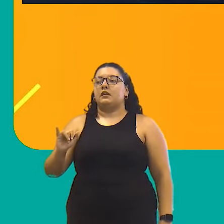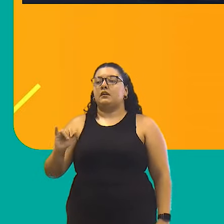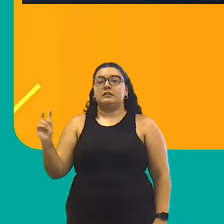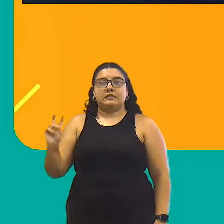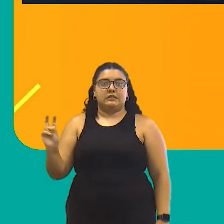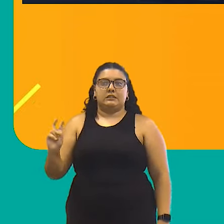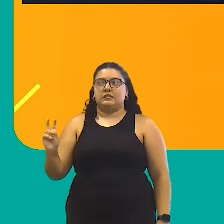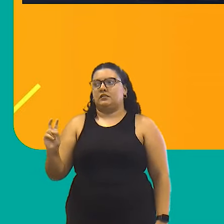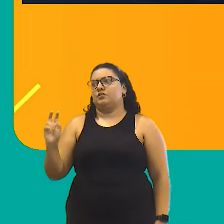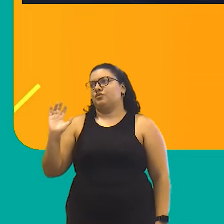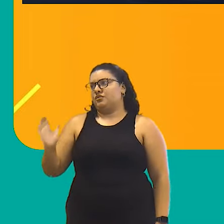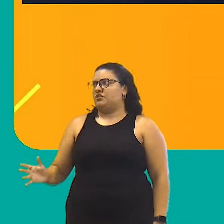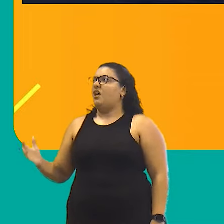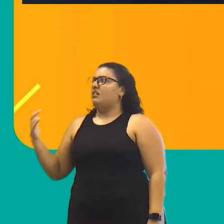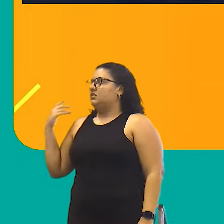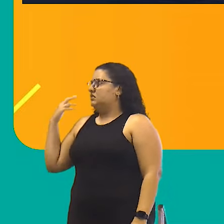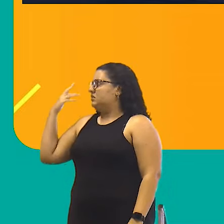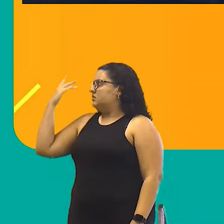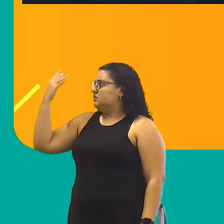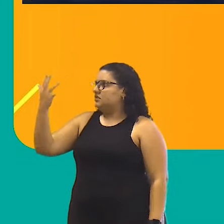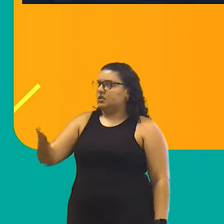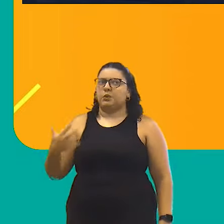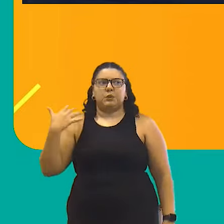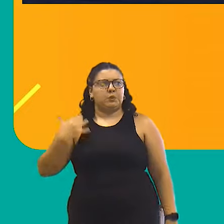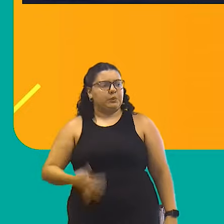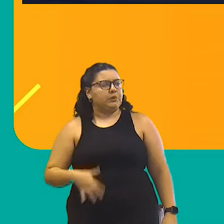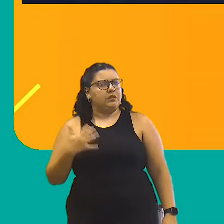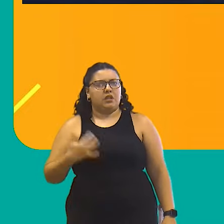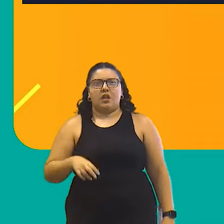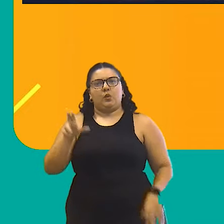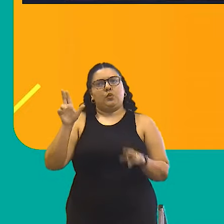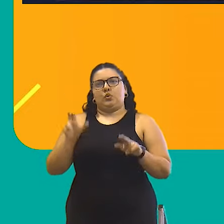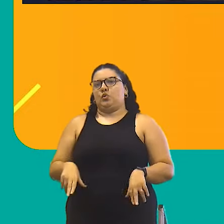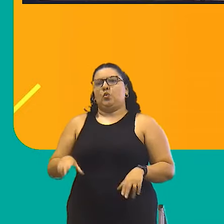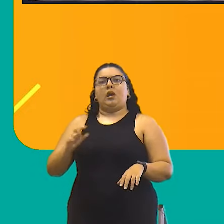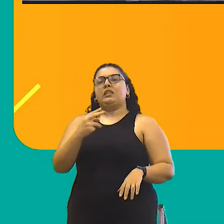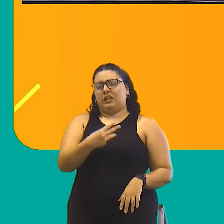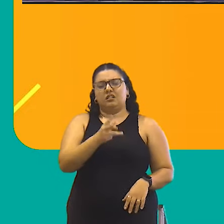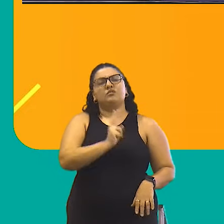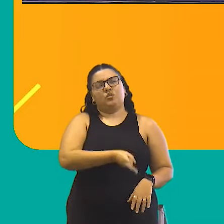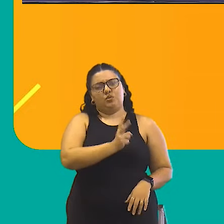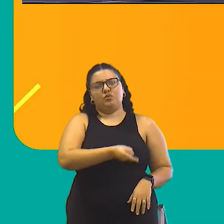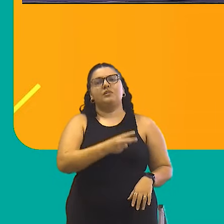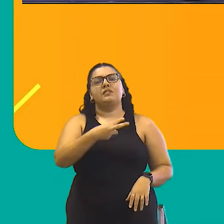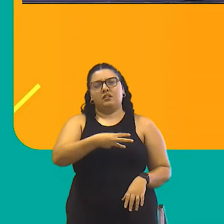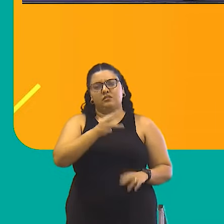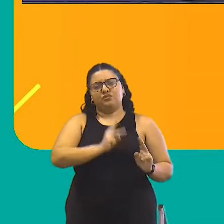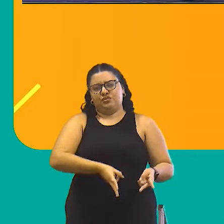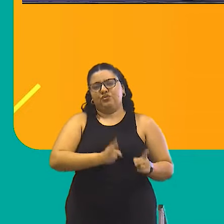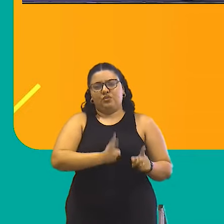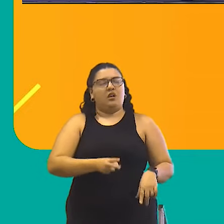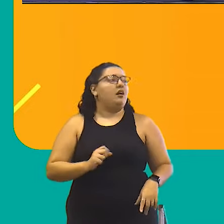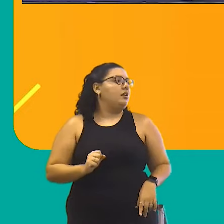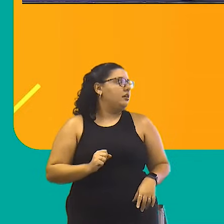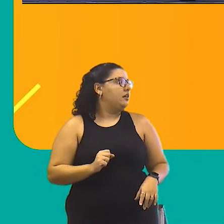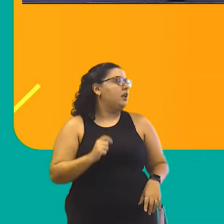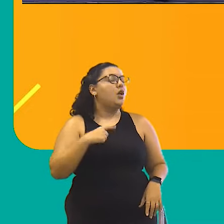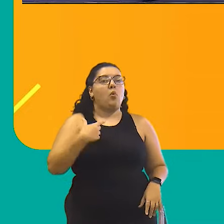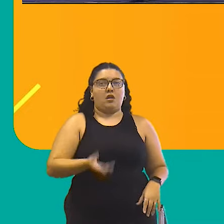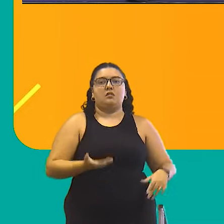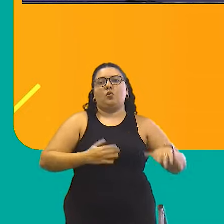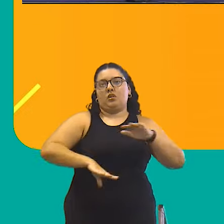Sim, eita, caramba, já é o 5. Eu nunca saí do 3. E eu ainda tenho